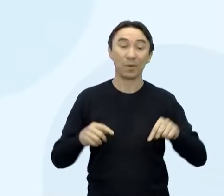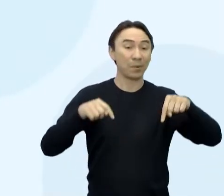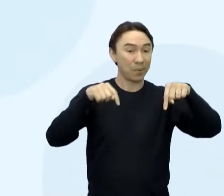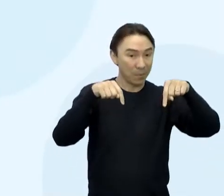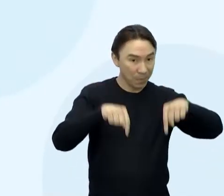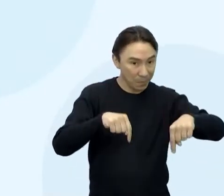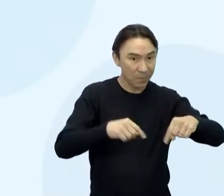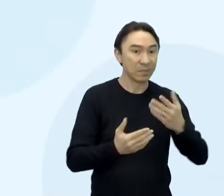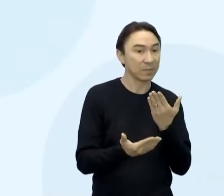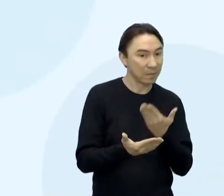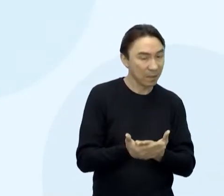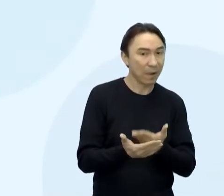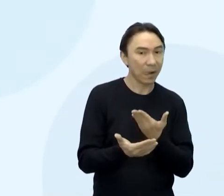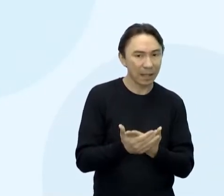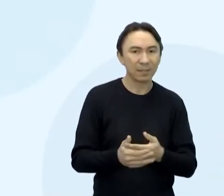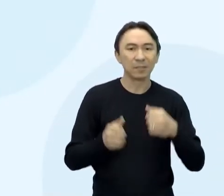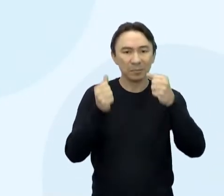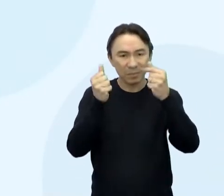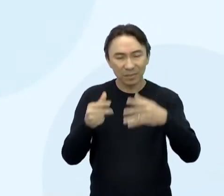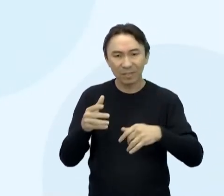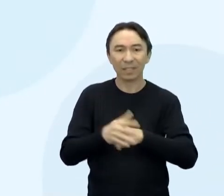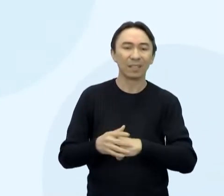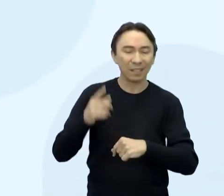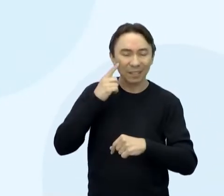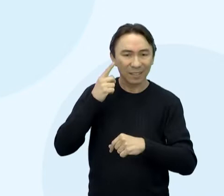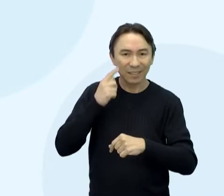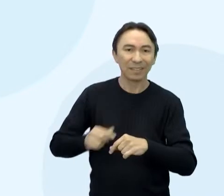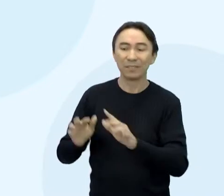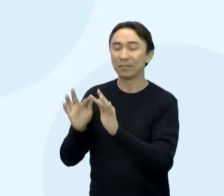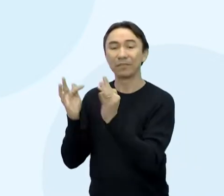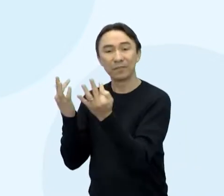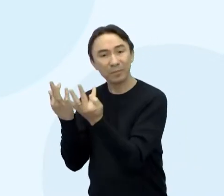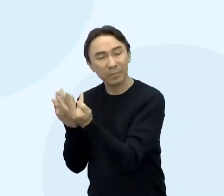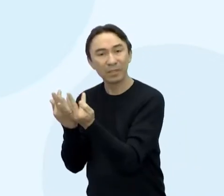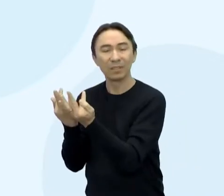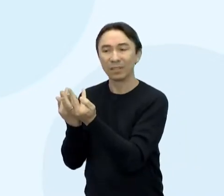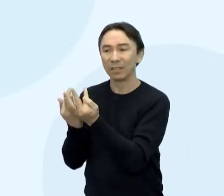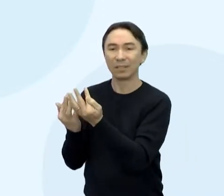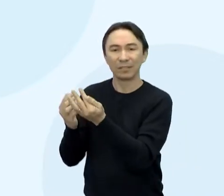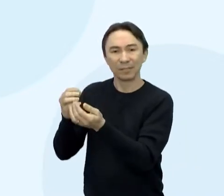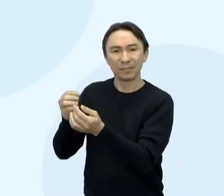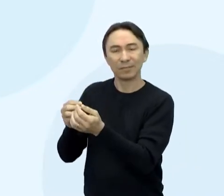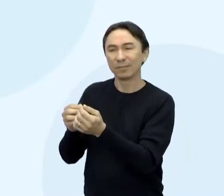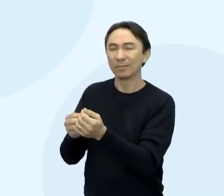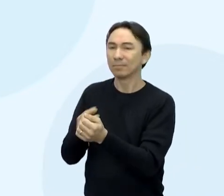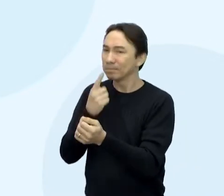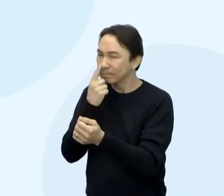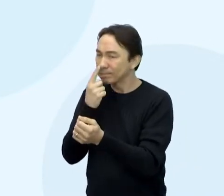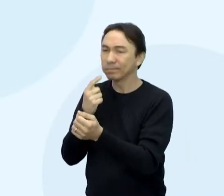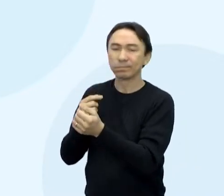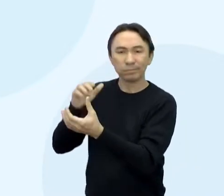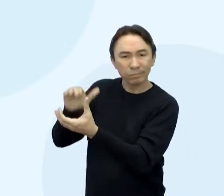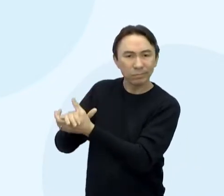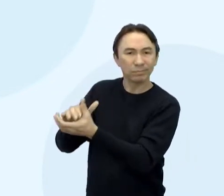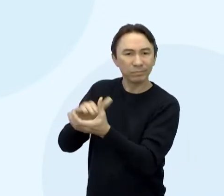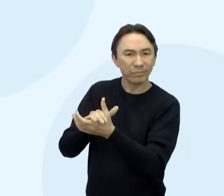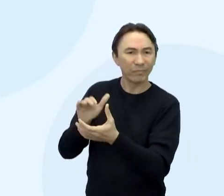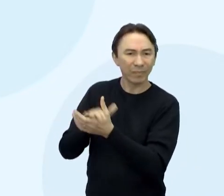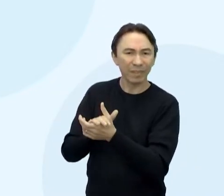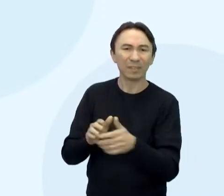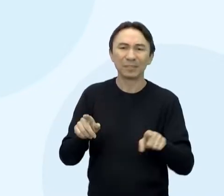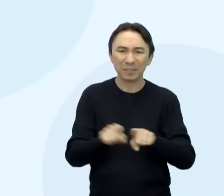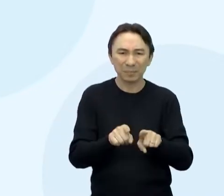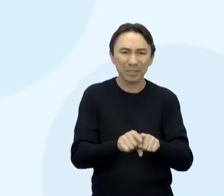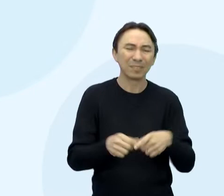a consanguinidade e a sua relação com o prognatismo mandibular. Muitos de vocês devem estar se